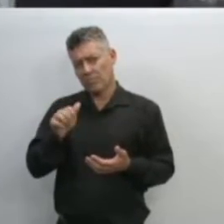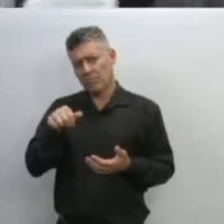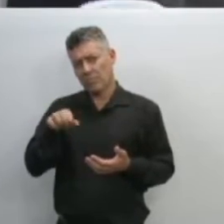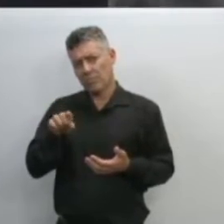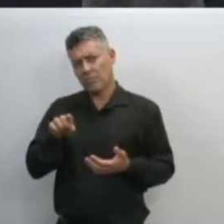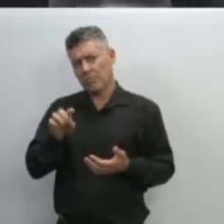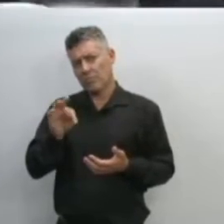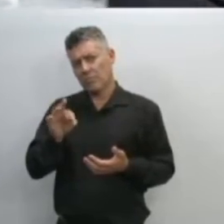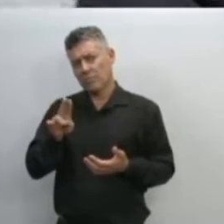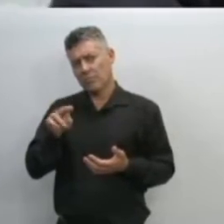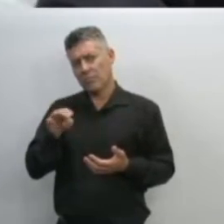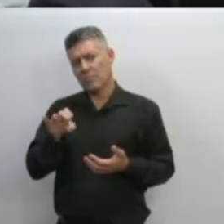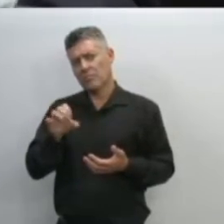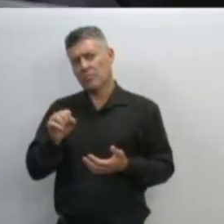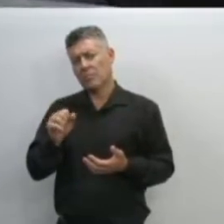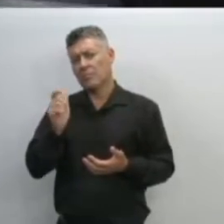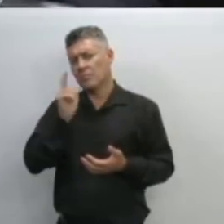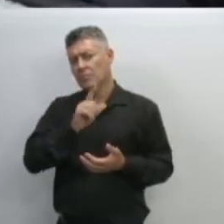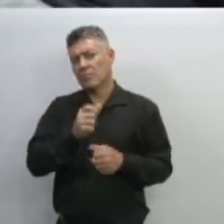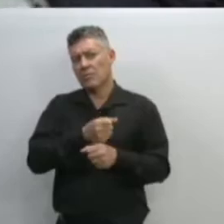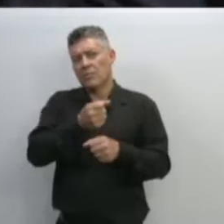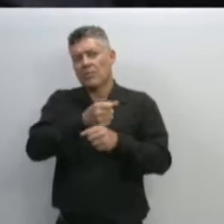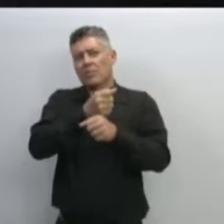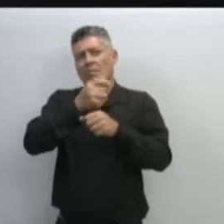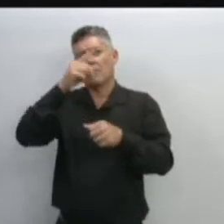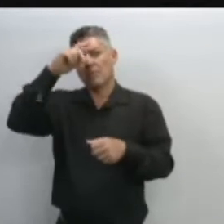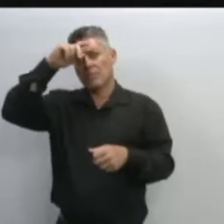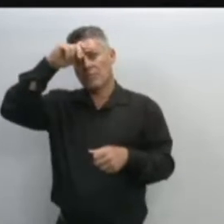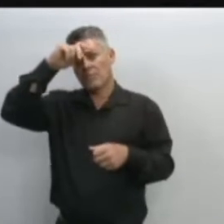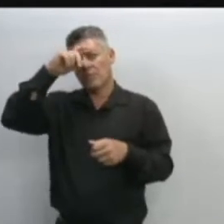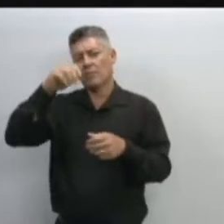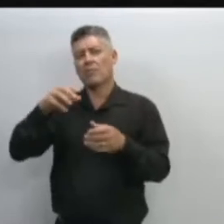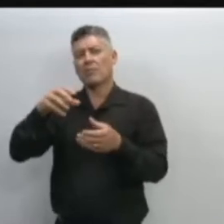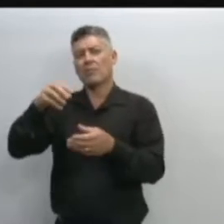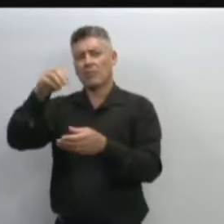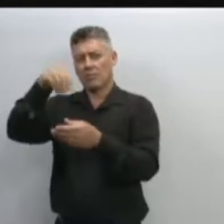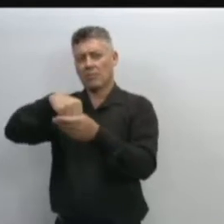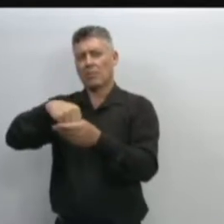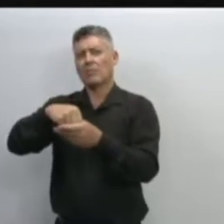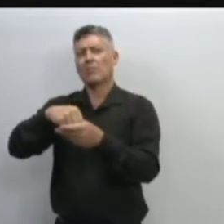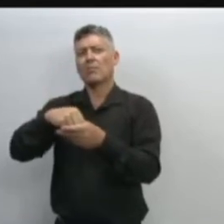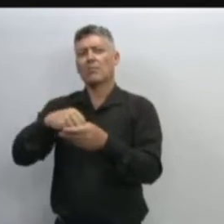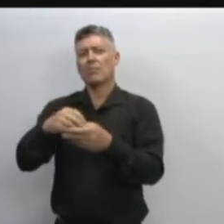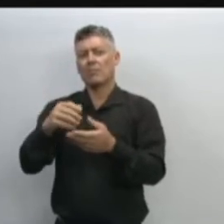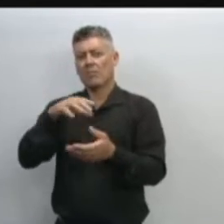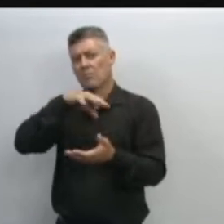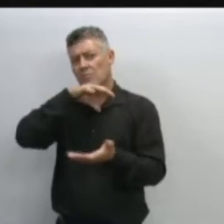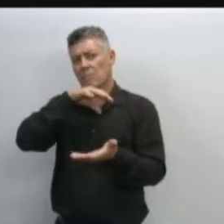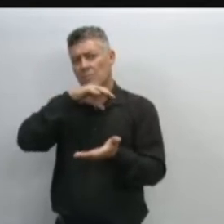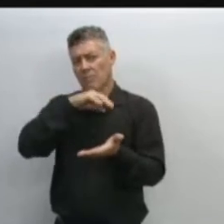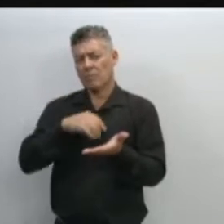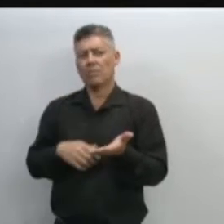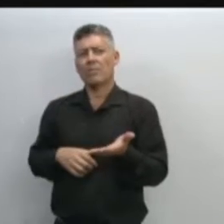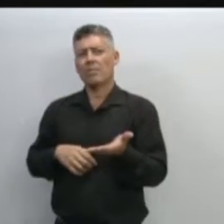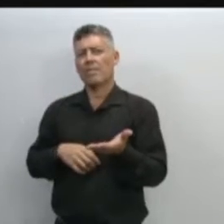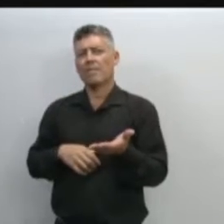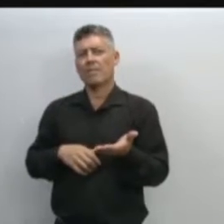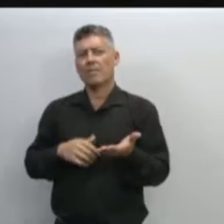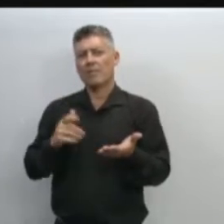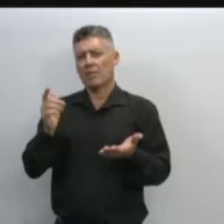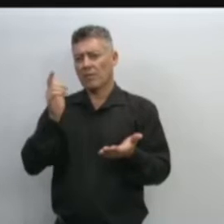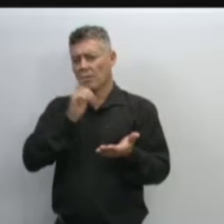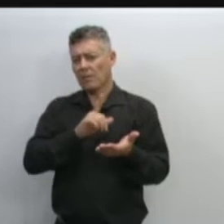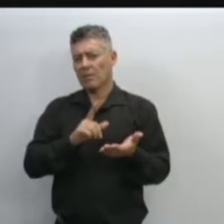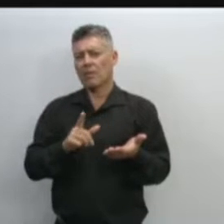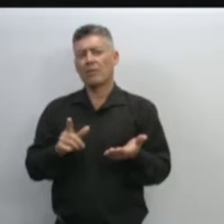garantiu que ia construir o hospital público veterinário. E aí o nosso mandato, Robson,